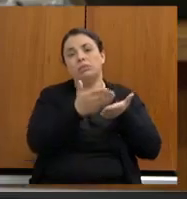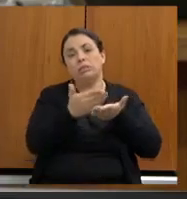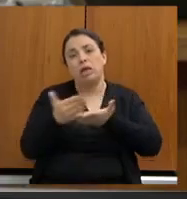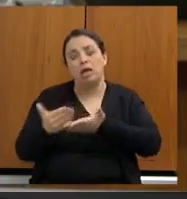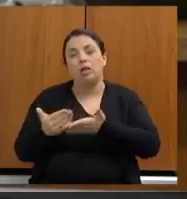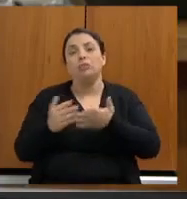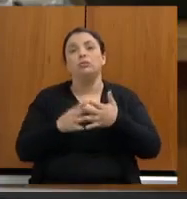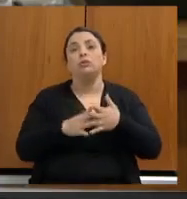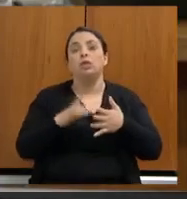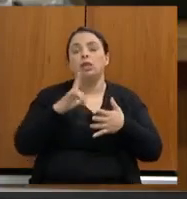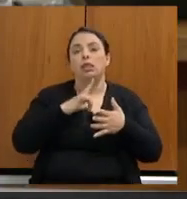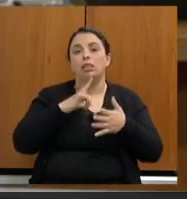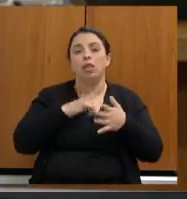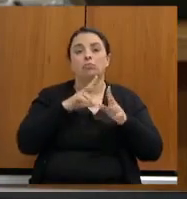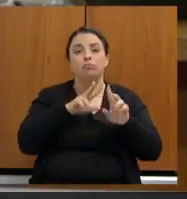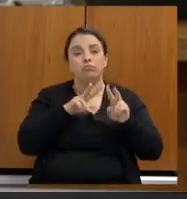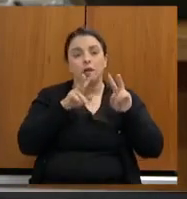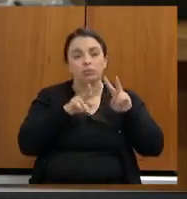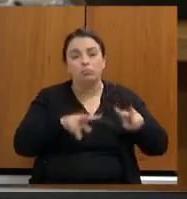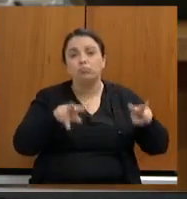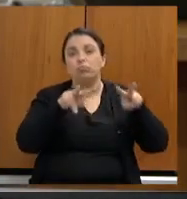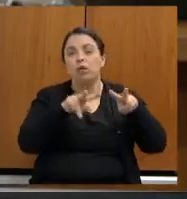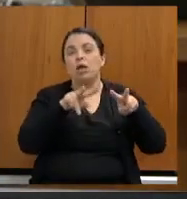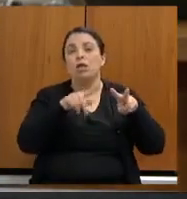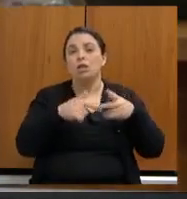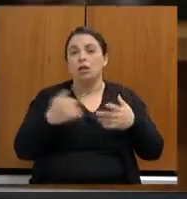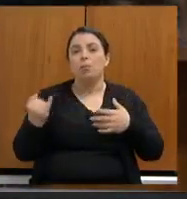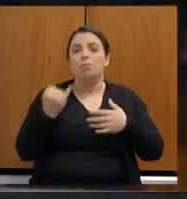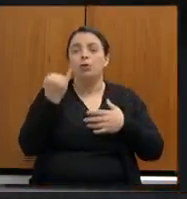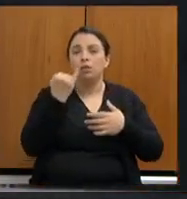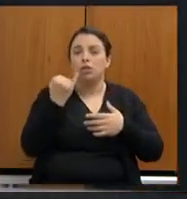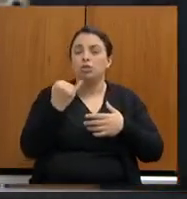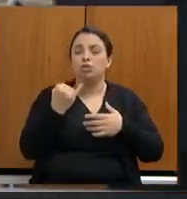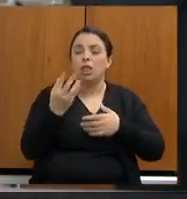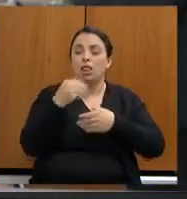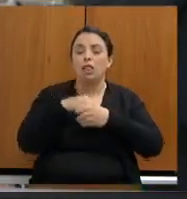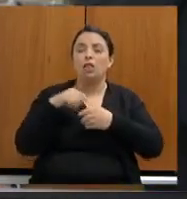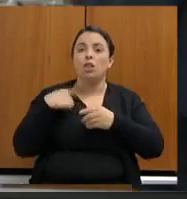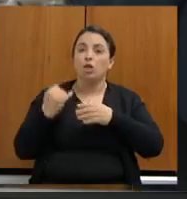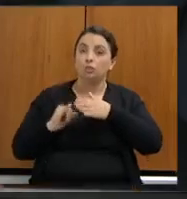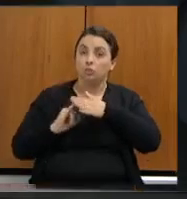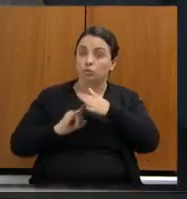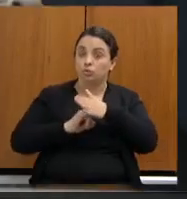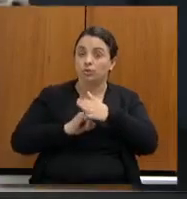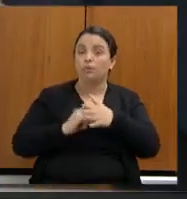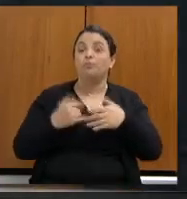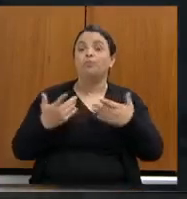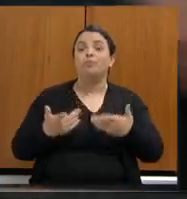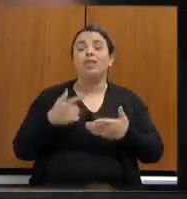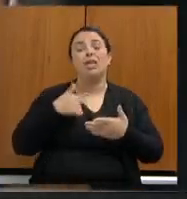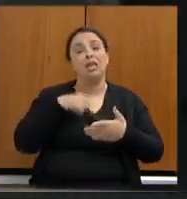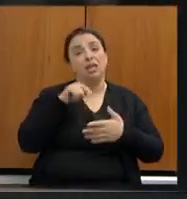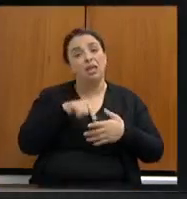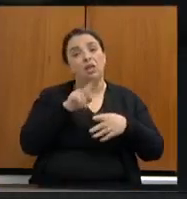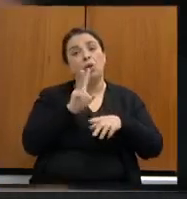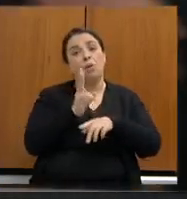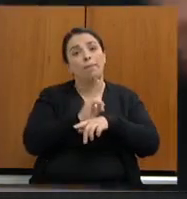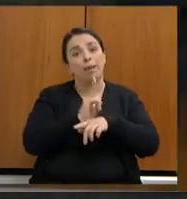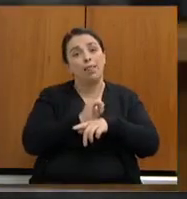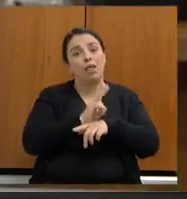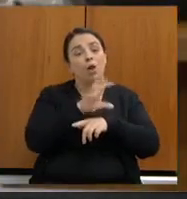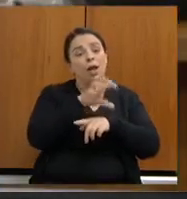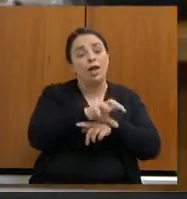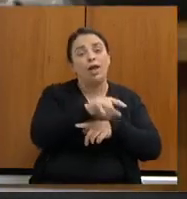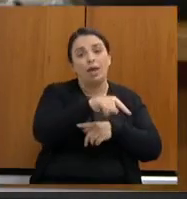aspectos muito relevantes aí para nossa instituição e sobre o plantão regionalizado lá